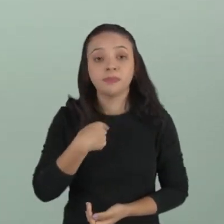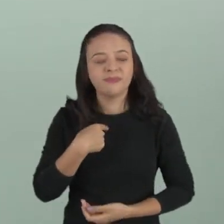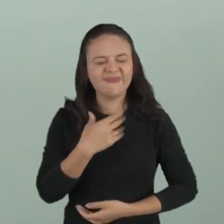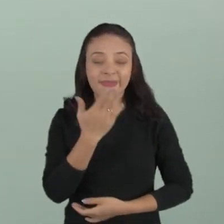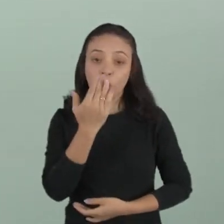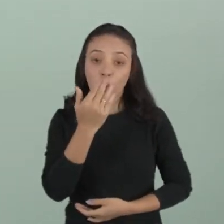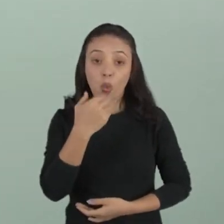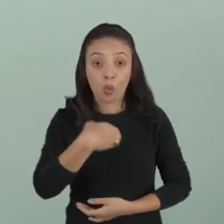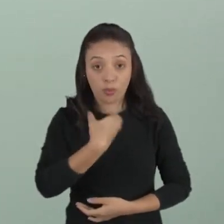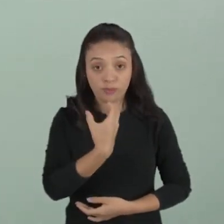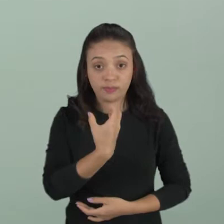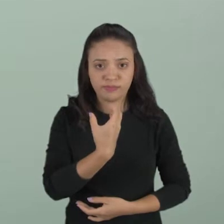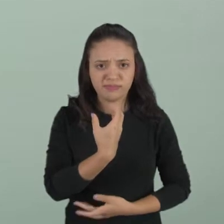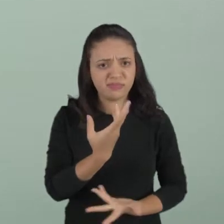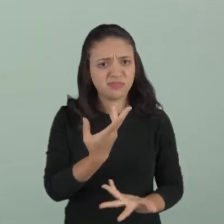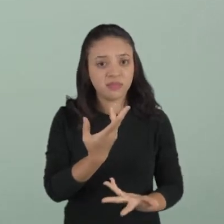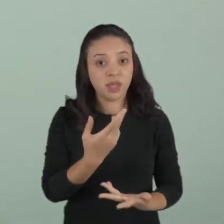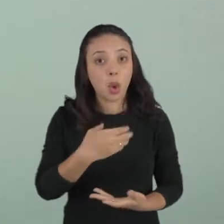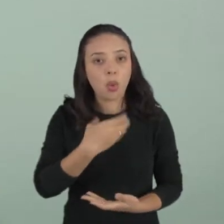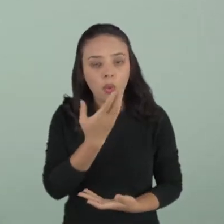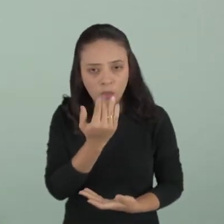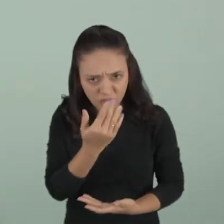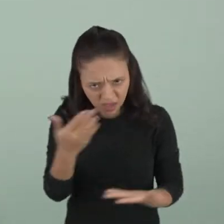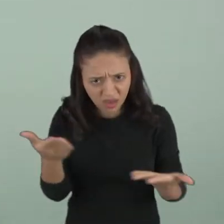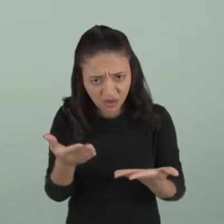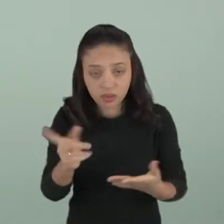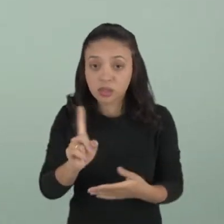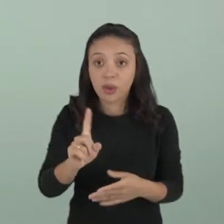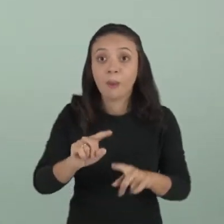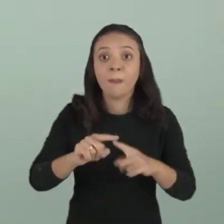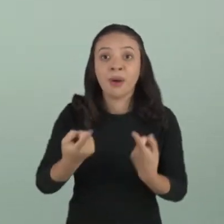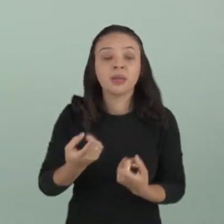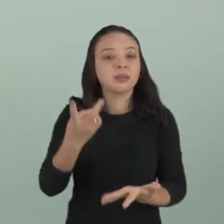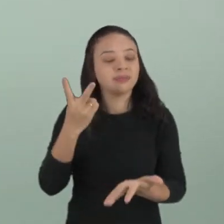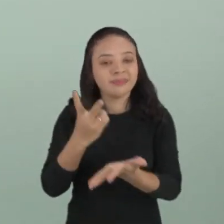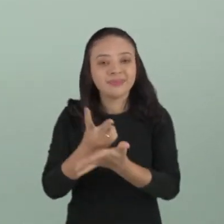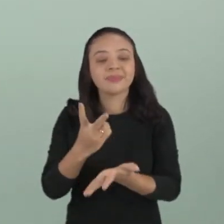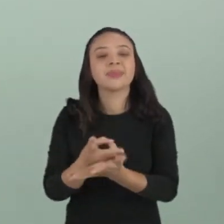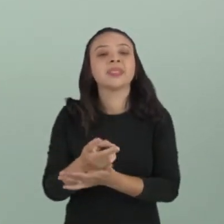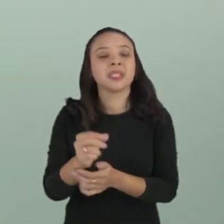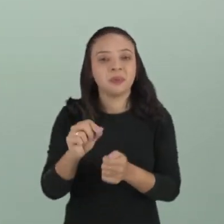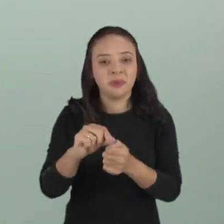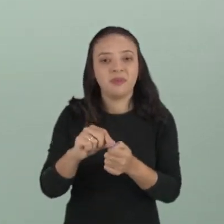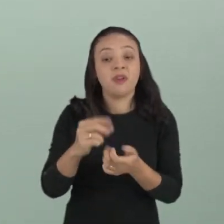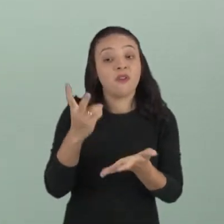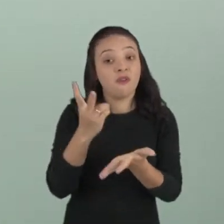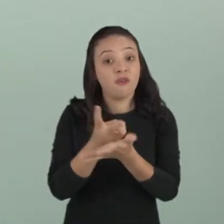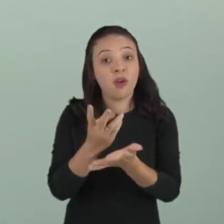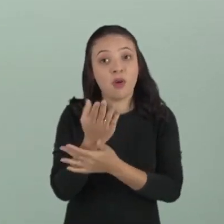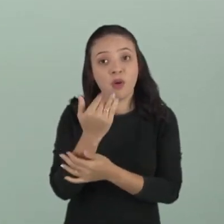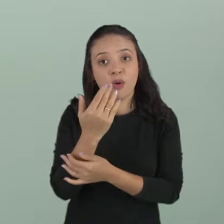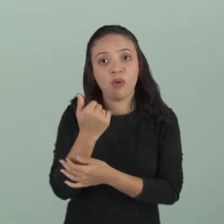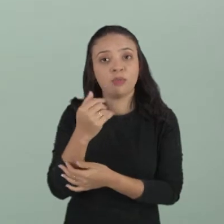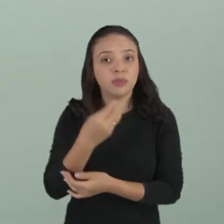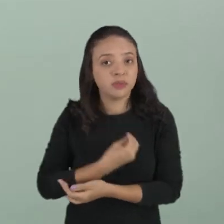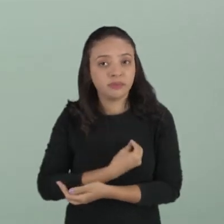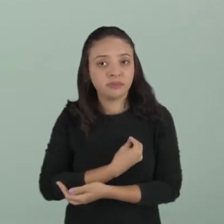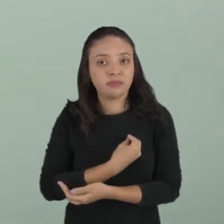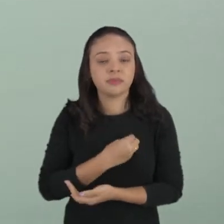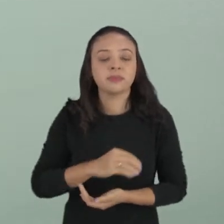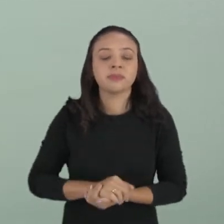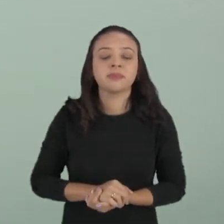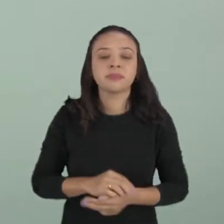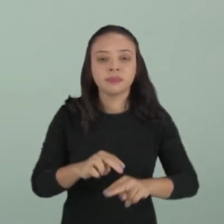como maçã. Não estou fazendo isso agora, mas é algo que eu faço de maneira habitual, no dia a dia. Chamamos